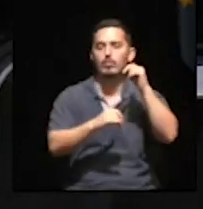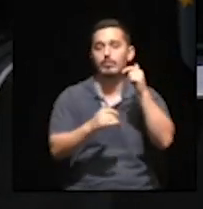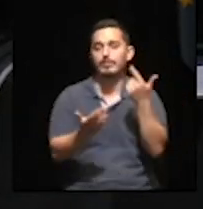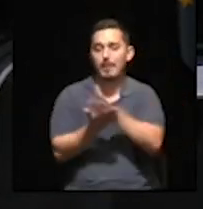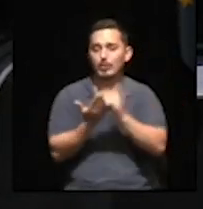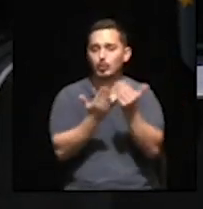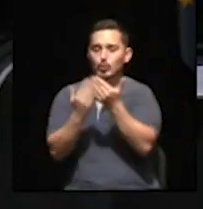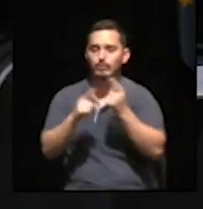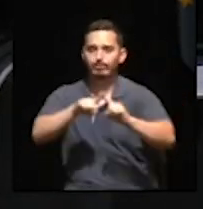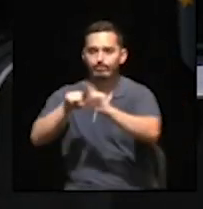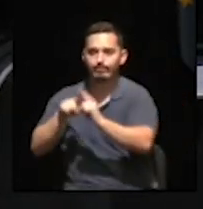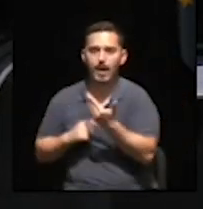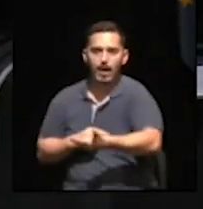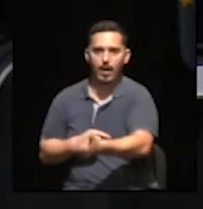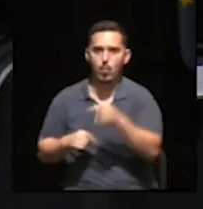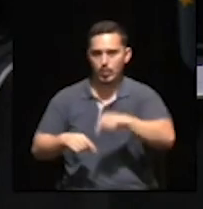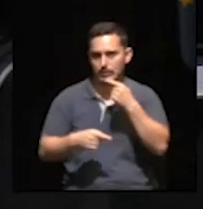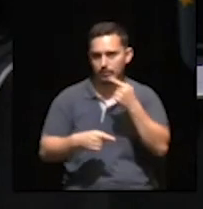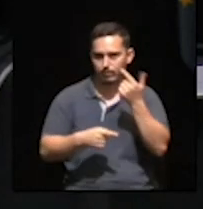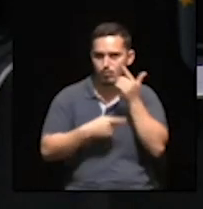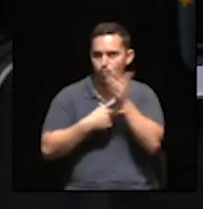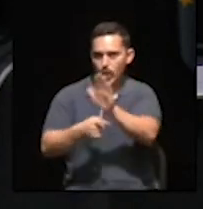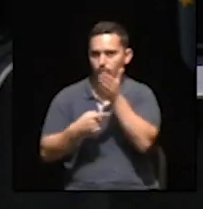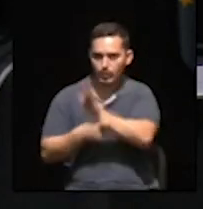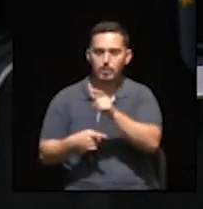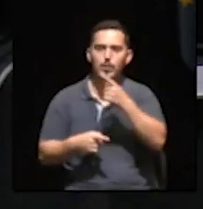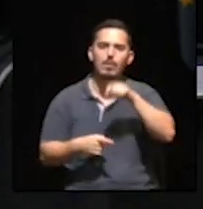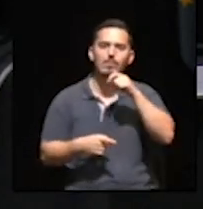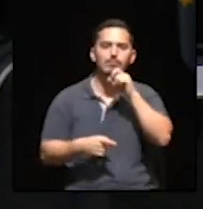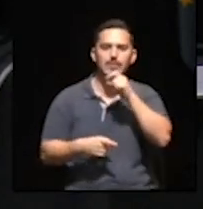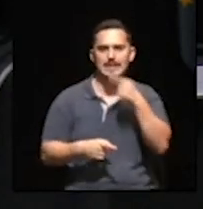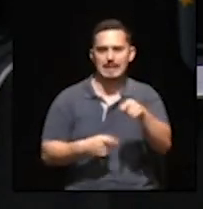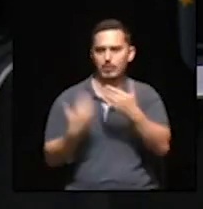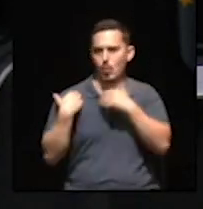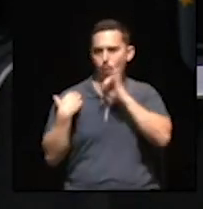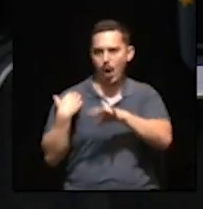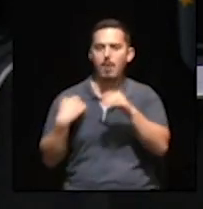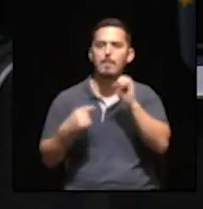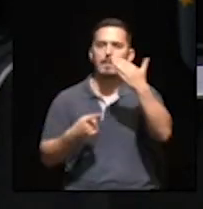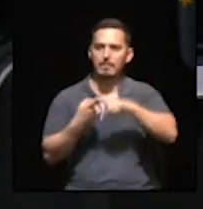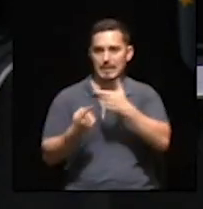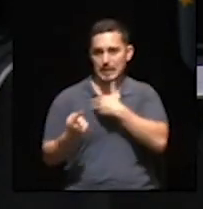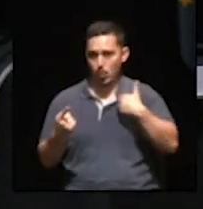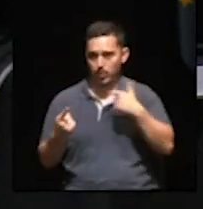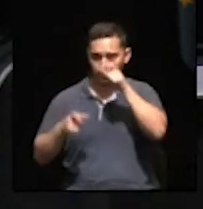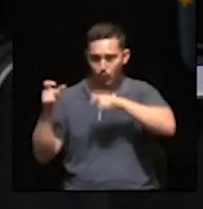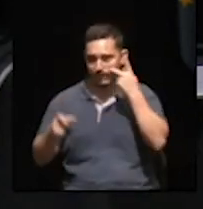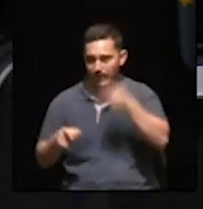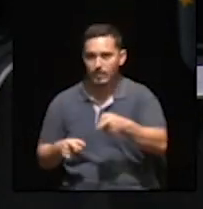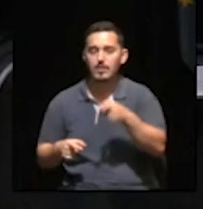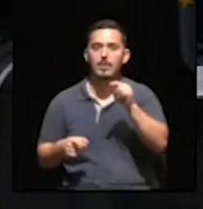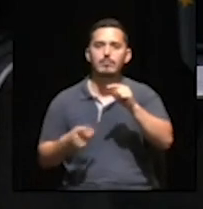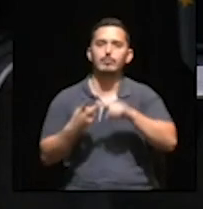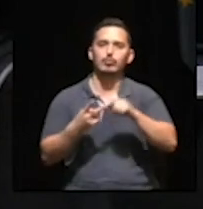vários estudos existentes como o que hoje foi divulgado consideramos poder ser responsável primeiro que tudo para com a saúde dos lisboetas com